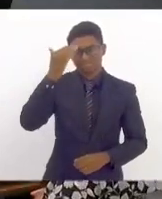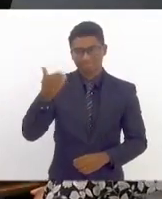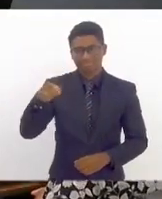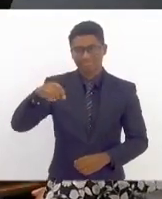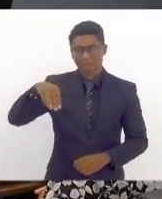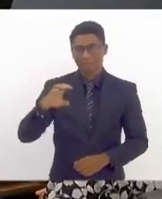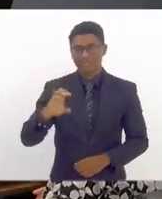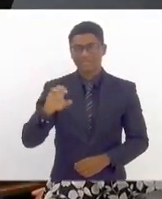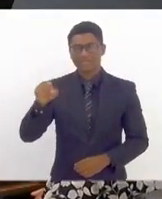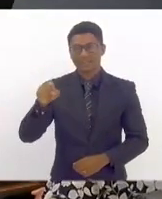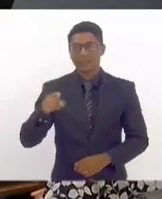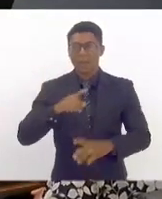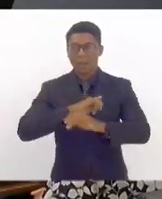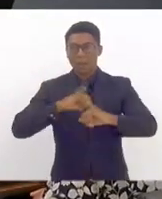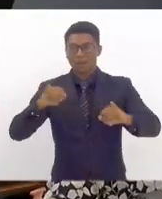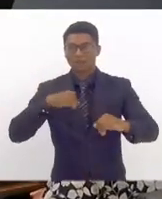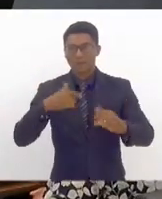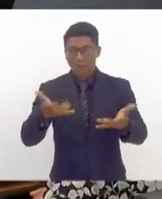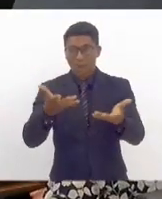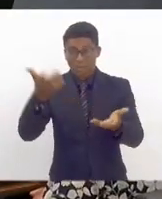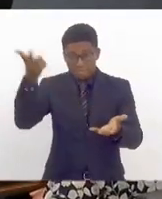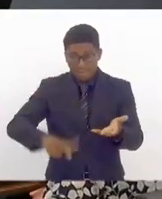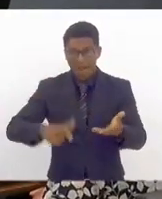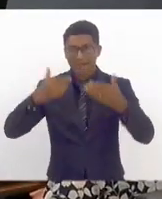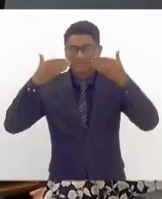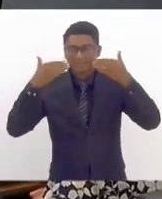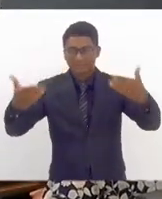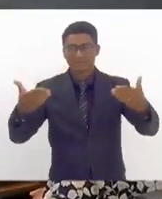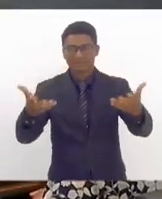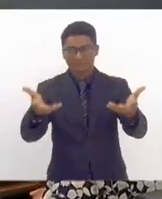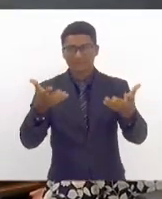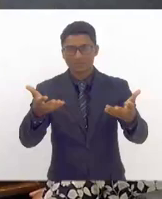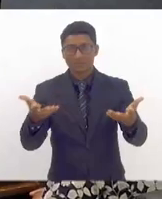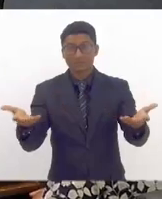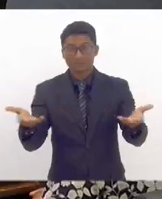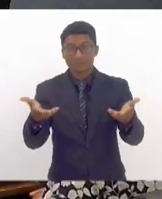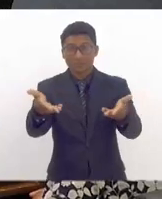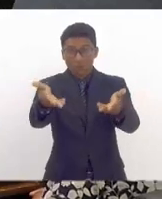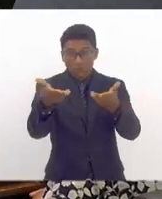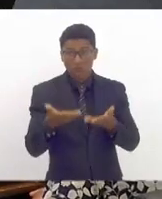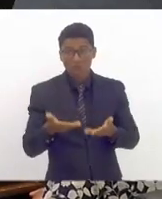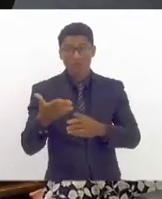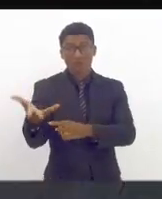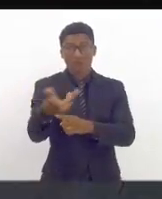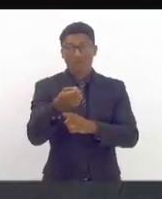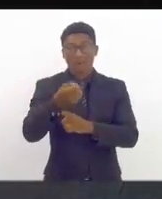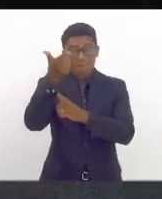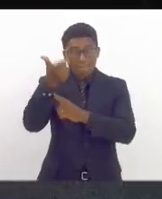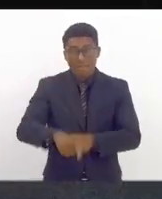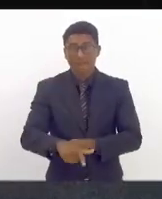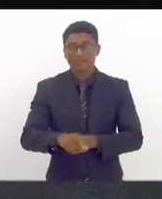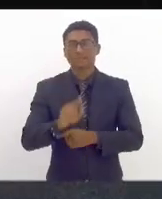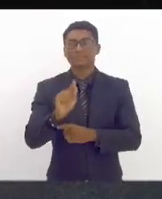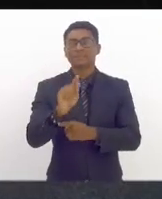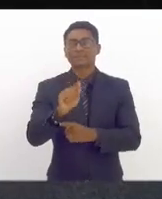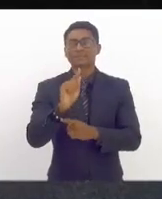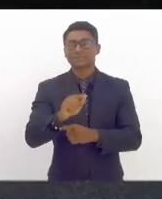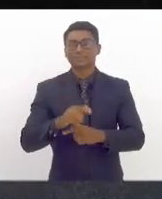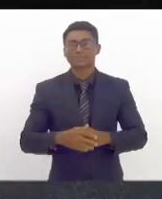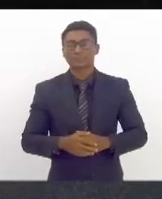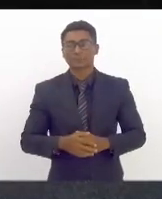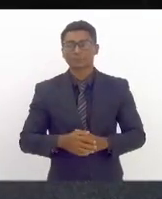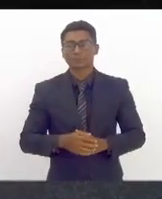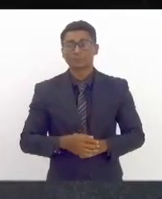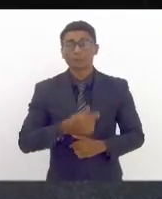o recado tô animada quero mais apresentação É isso aí e eu queria chamar então mais uma atração artística quem é quem é que acha ninguém vai